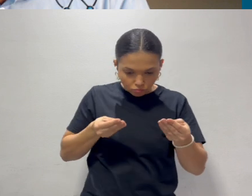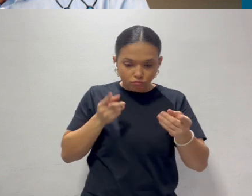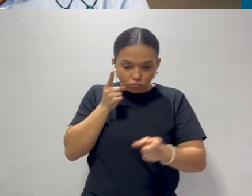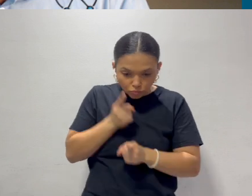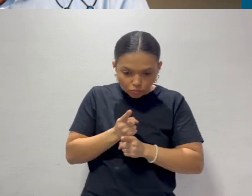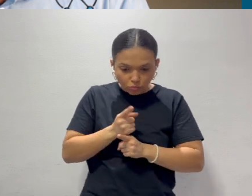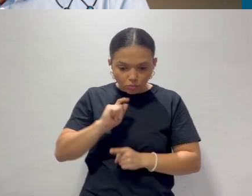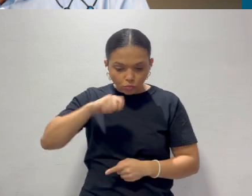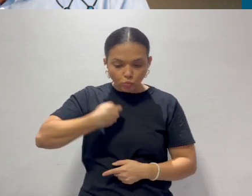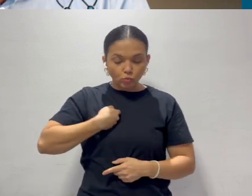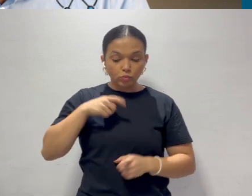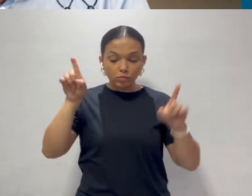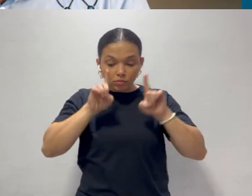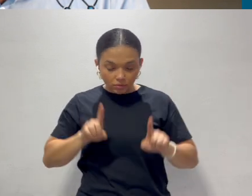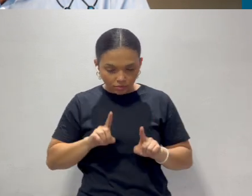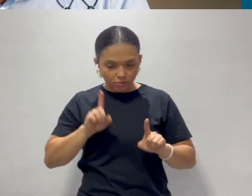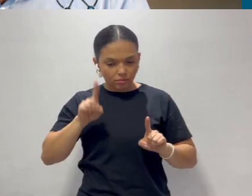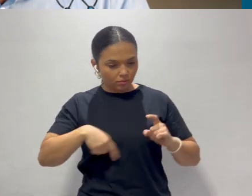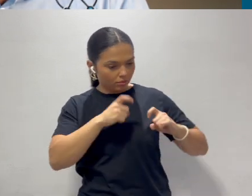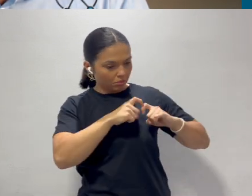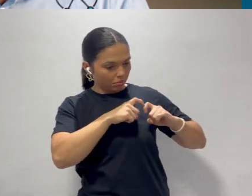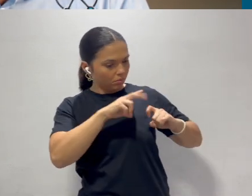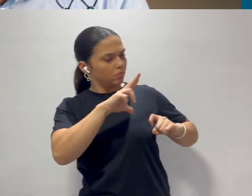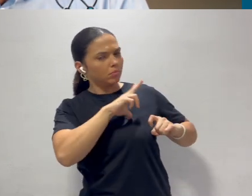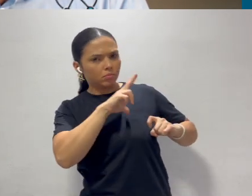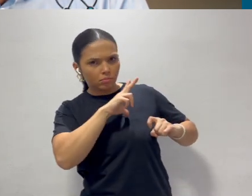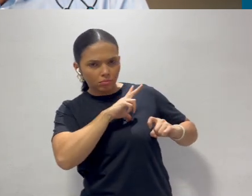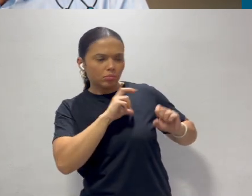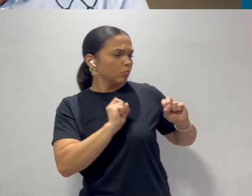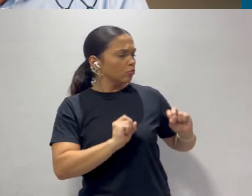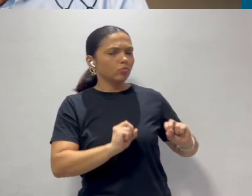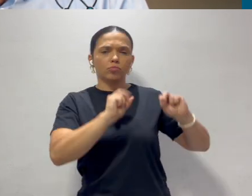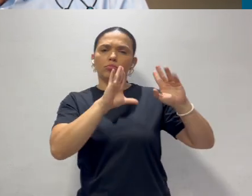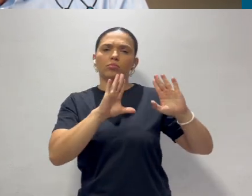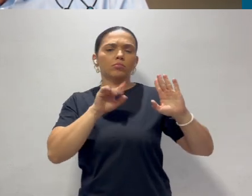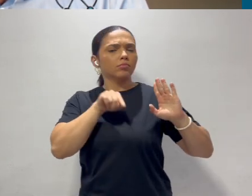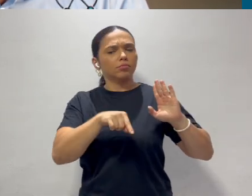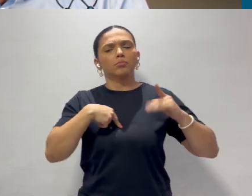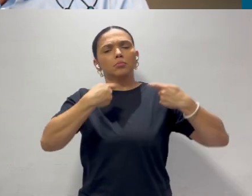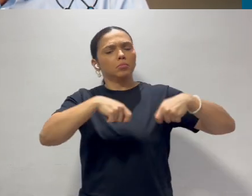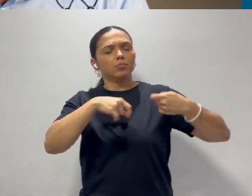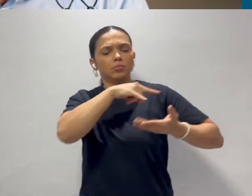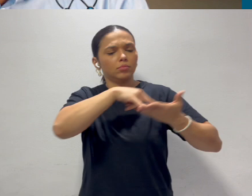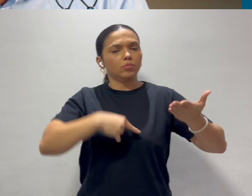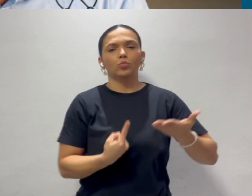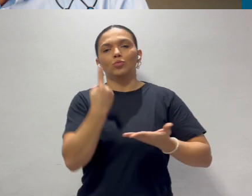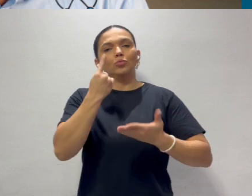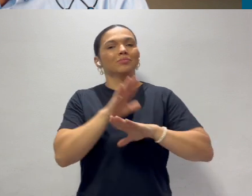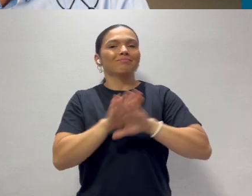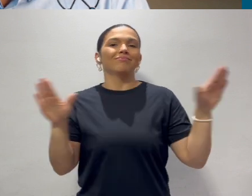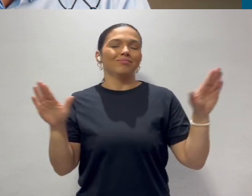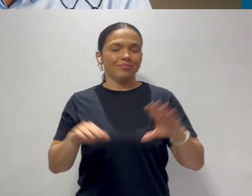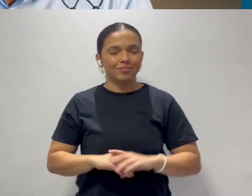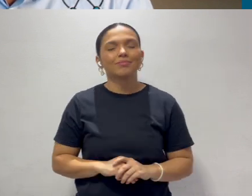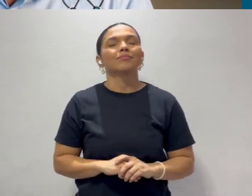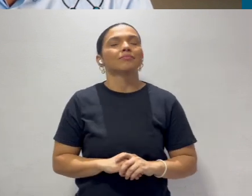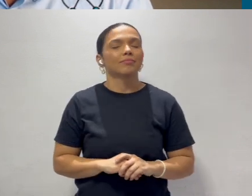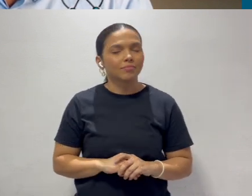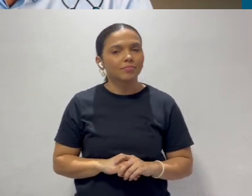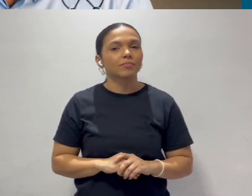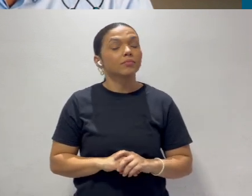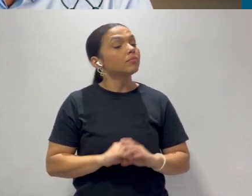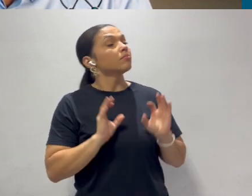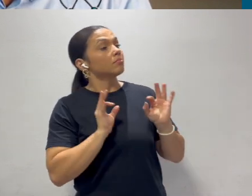sua deficiência, quem foi que deu o primeiro laudo para você? Foi seu médico particular? É ele que eu vou precisar.